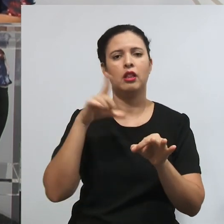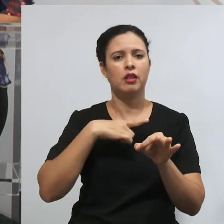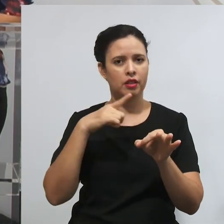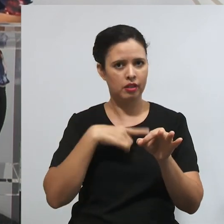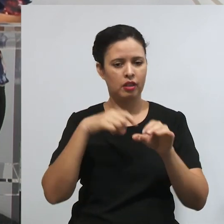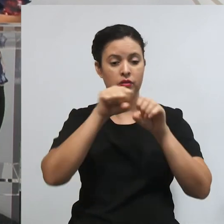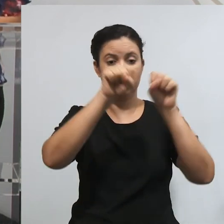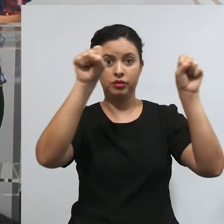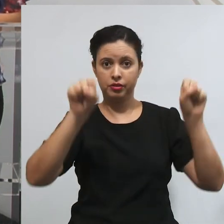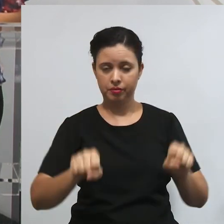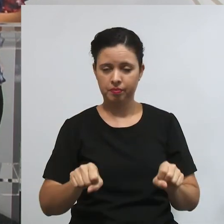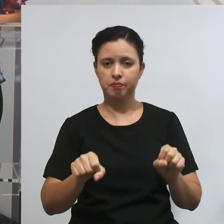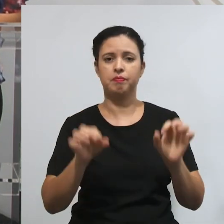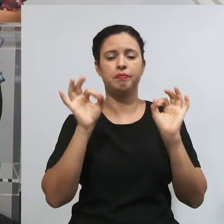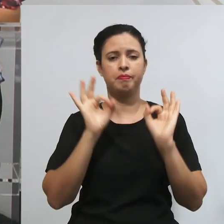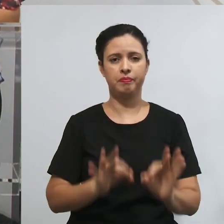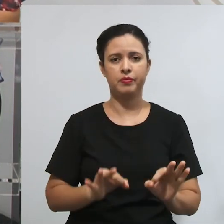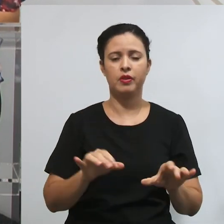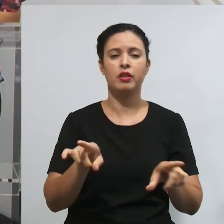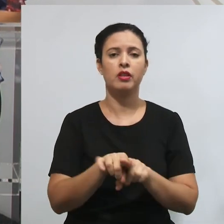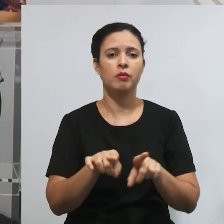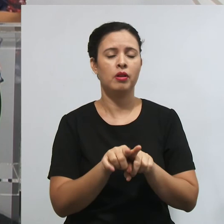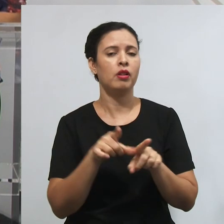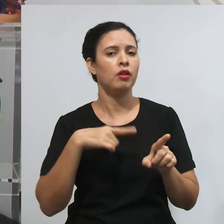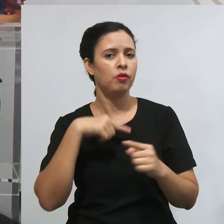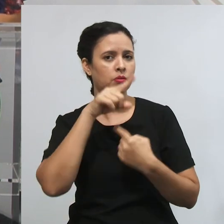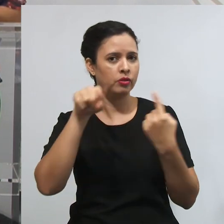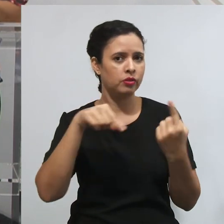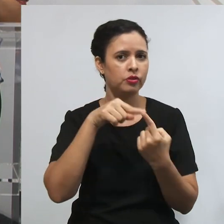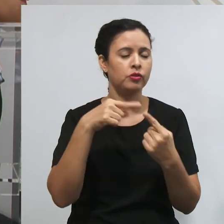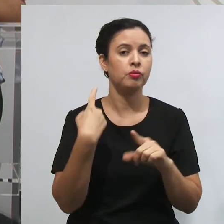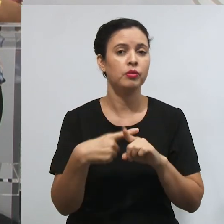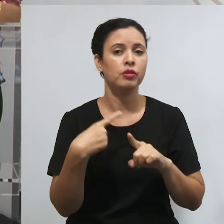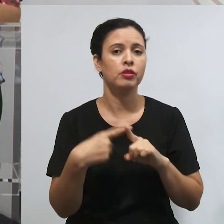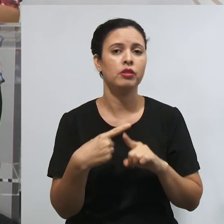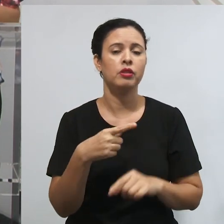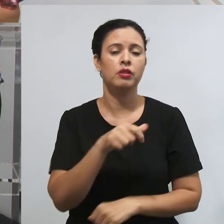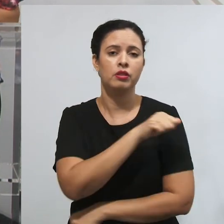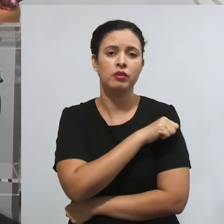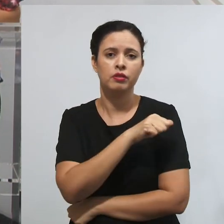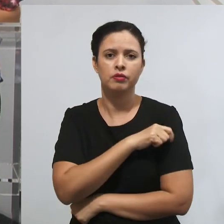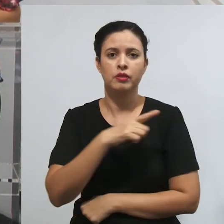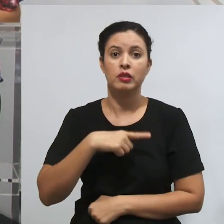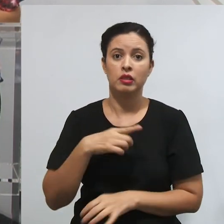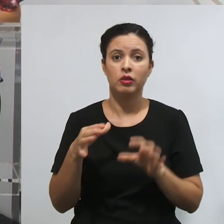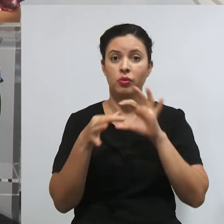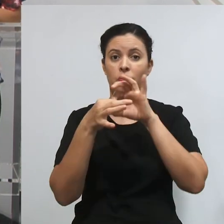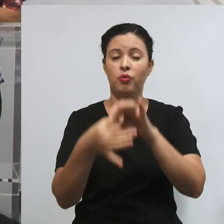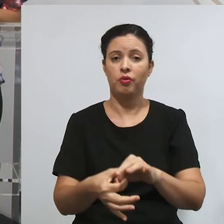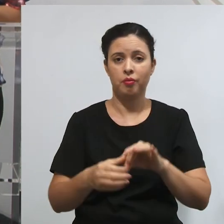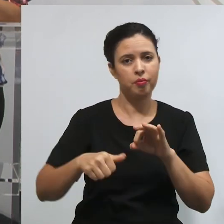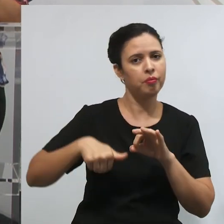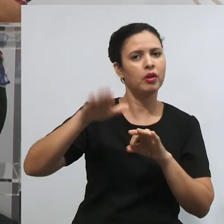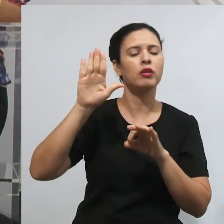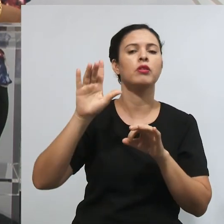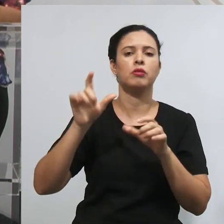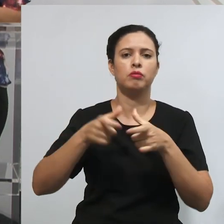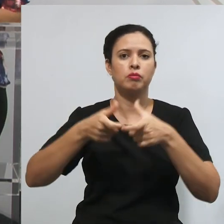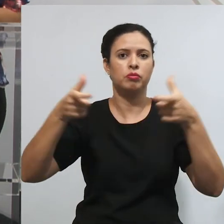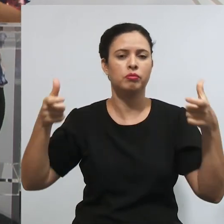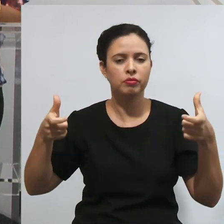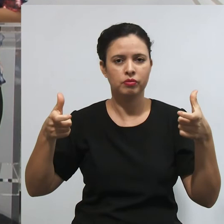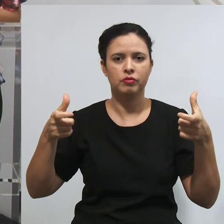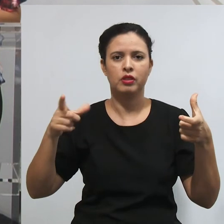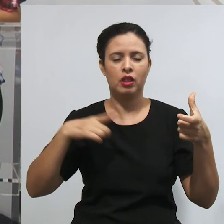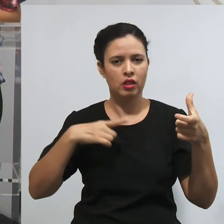organização sistematizada, mas ele tem um fim, porque esse aluno, ele vai estar em um contexto maior, ele vai estar em um contexto macro,